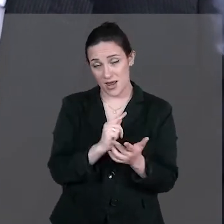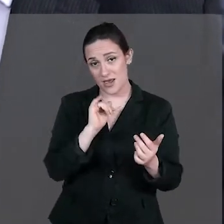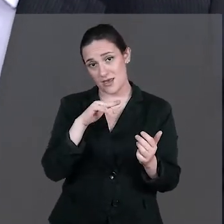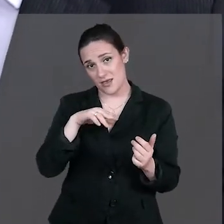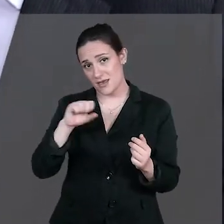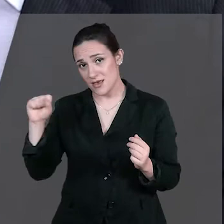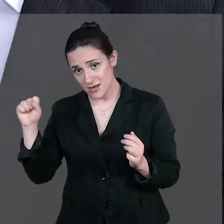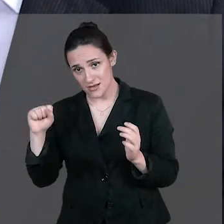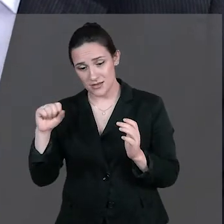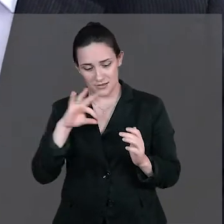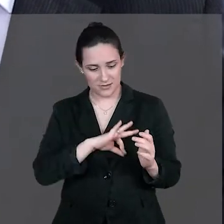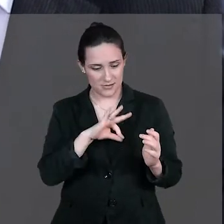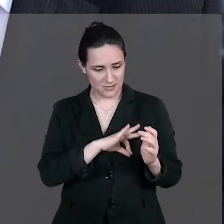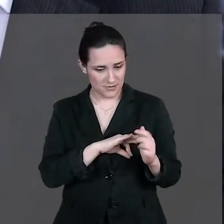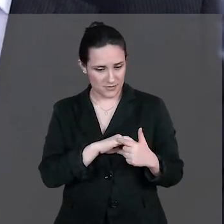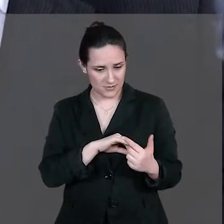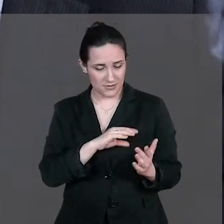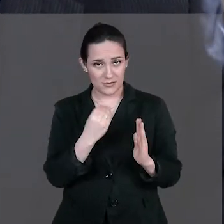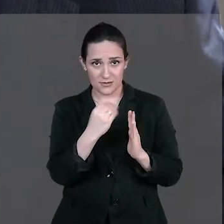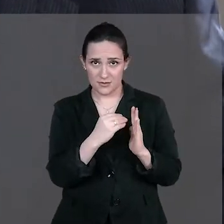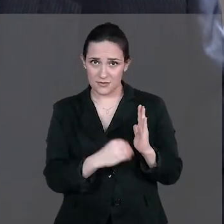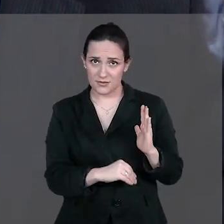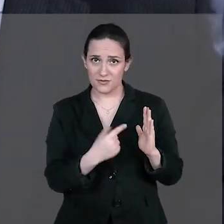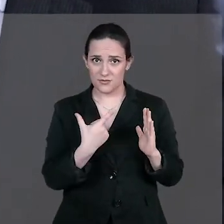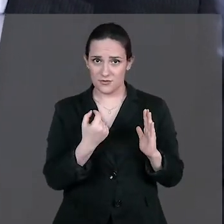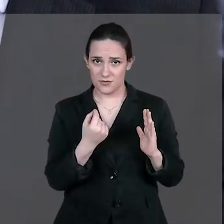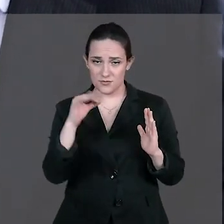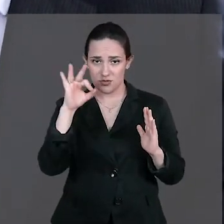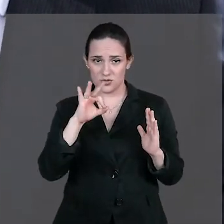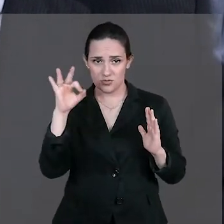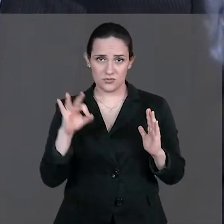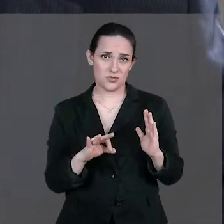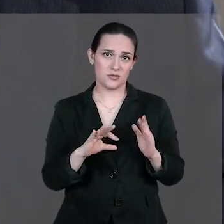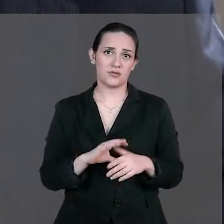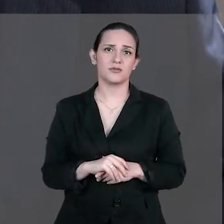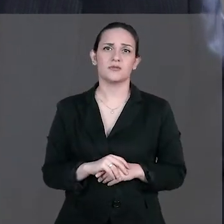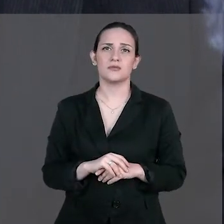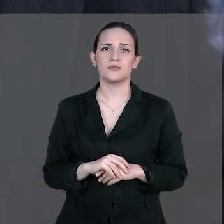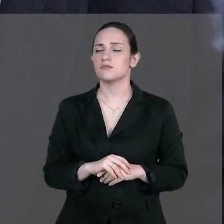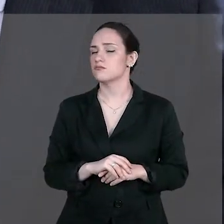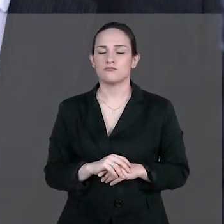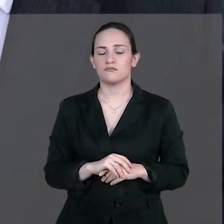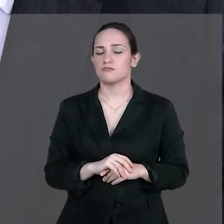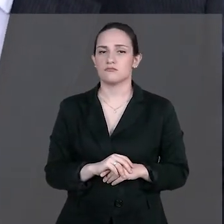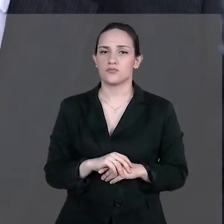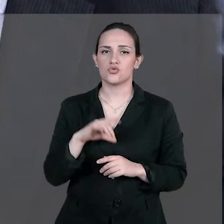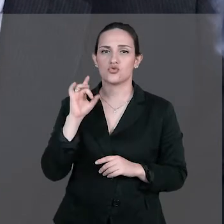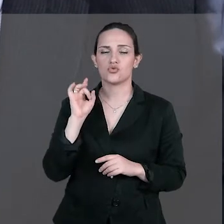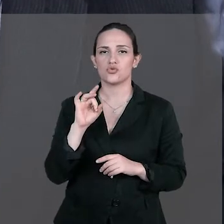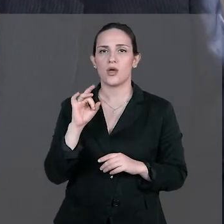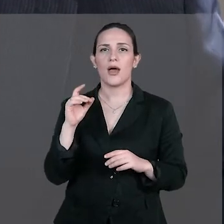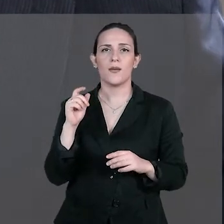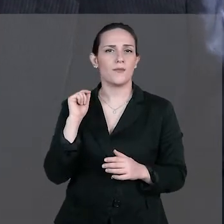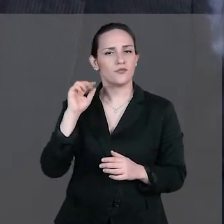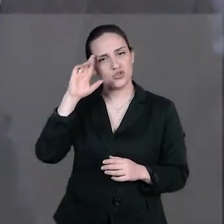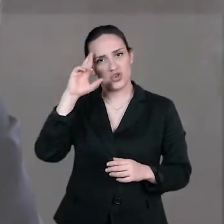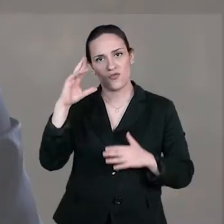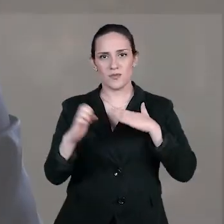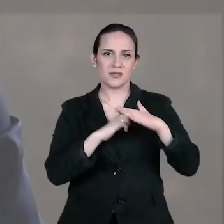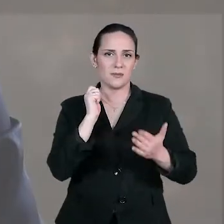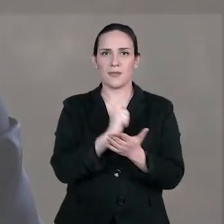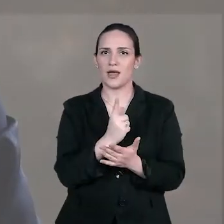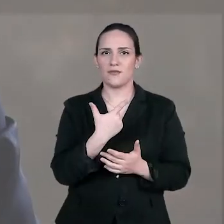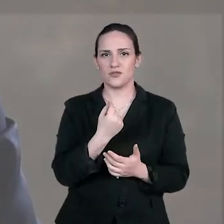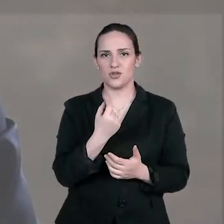extinguiria-se essa contribuição incidente sobre a folha de pagamento, os 20% patronal, e em seu lugar entraria esse